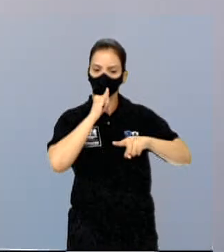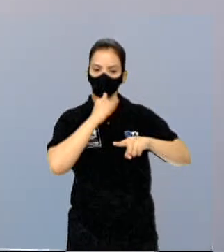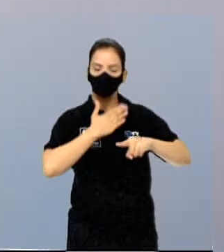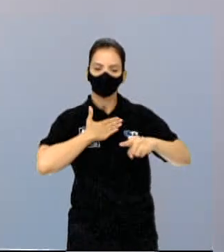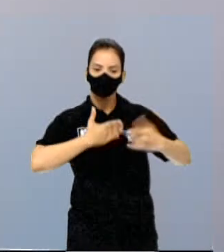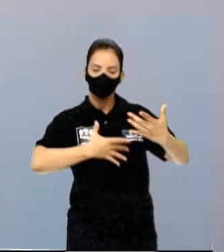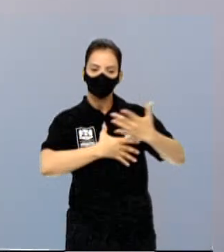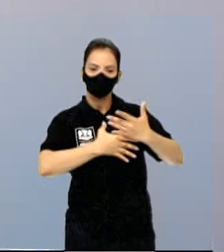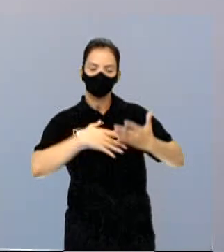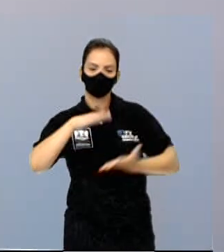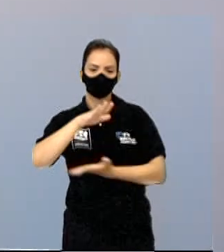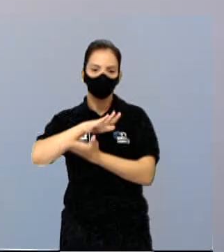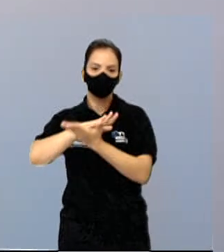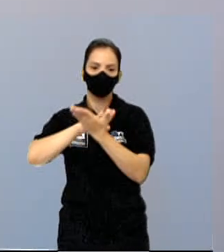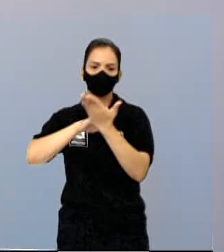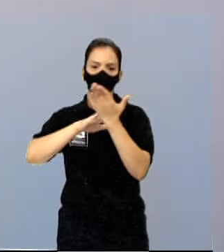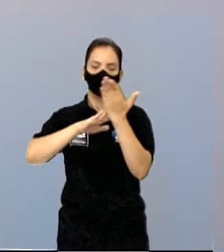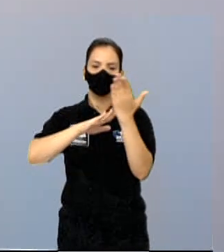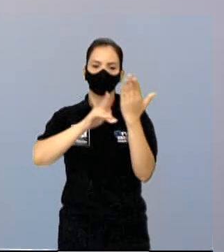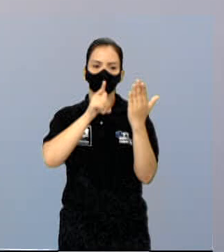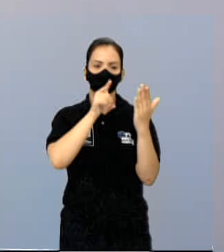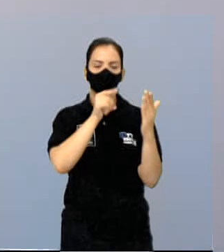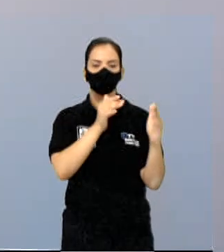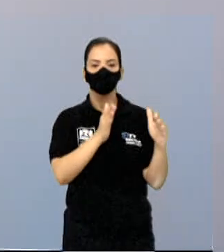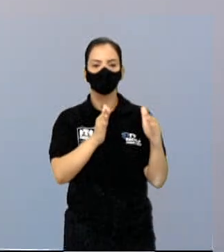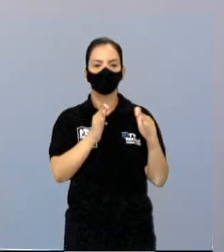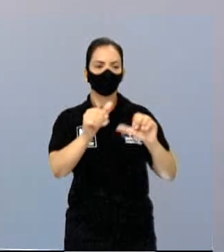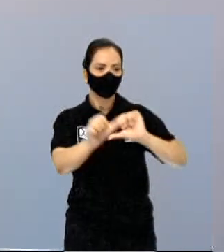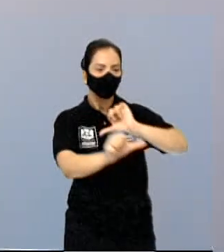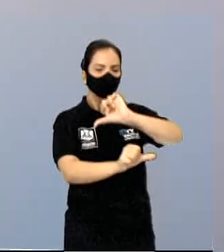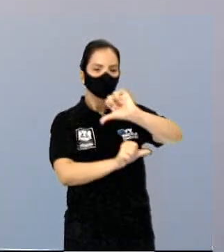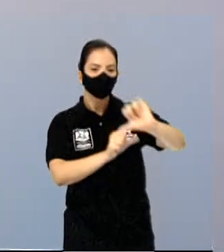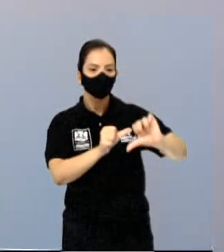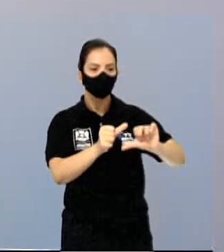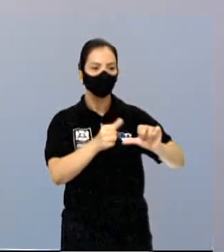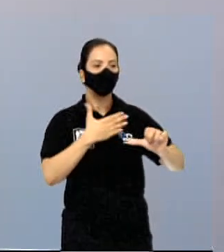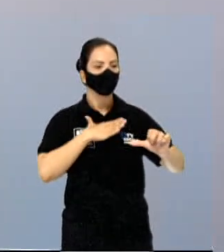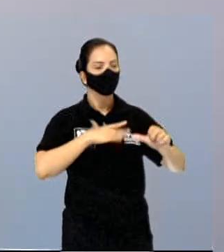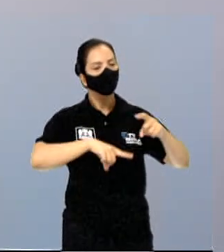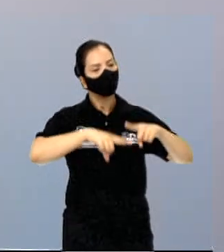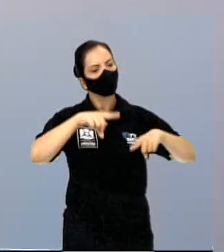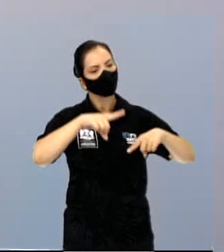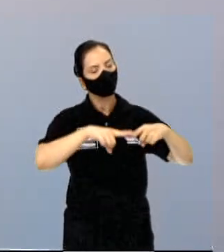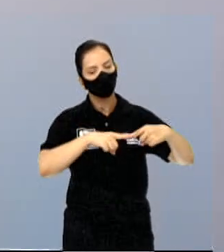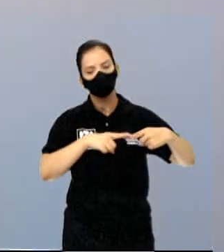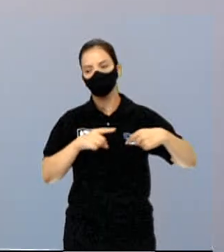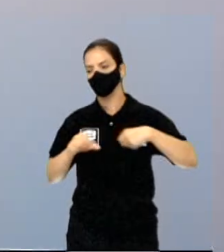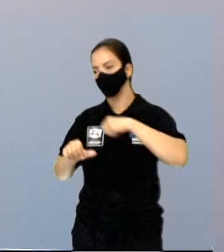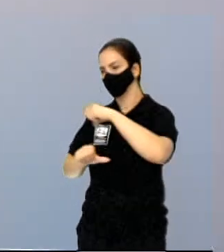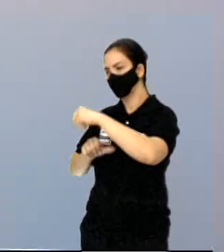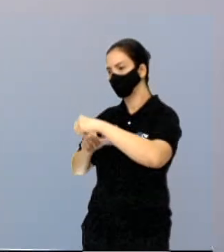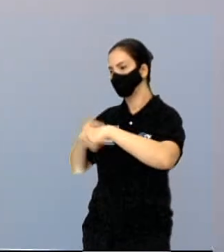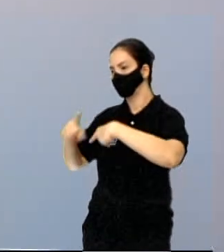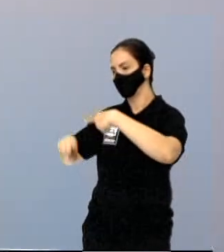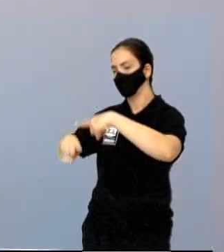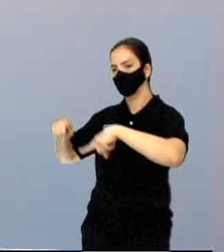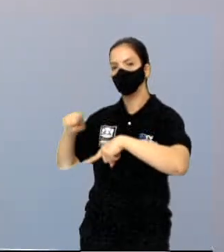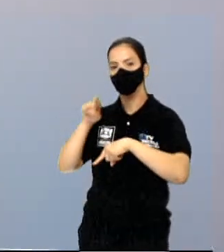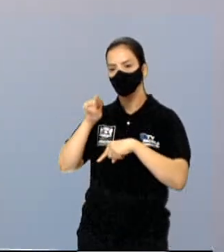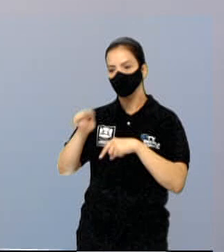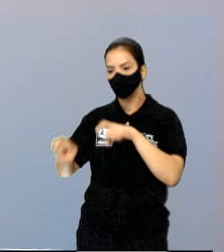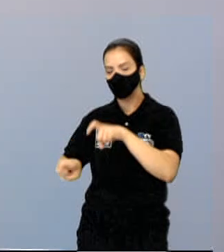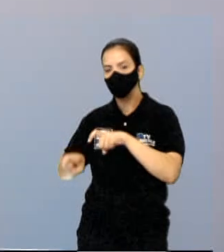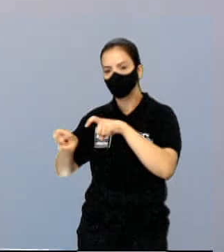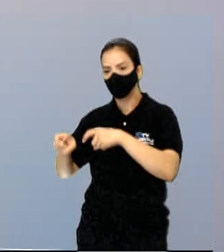cidade, né, eu viajava aí nos rios e trocava o material que eu tinha, ali os alimentos que eu tinha por outros alimentos que você plantava. E